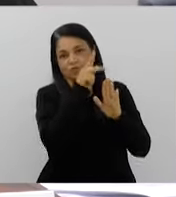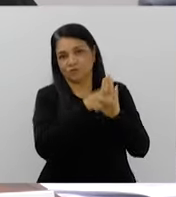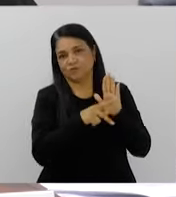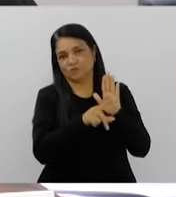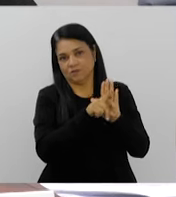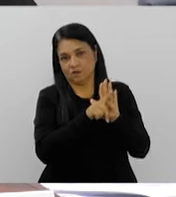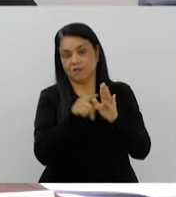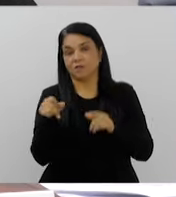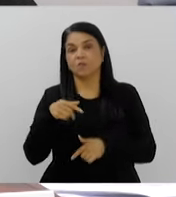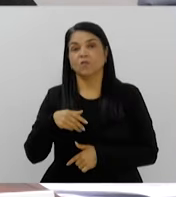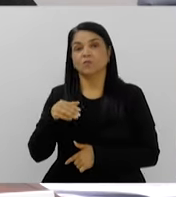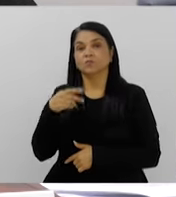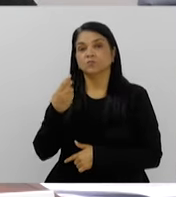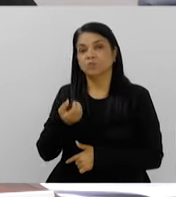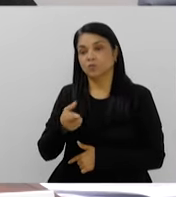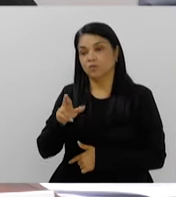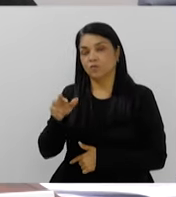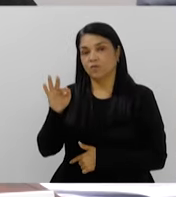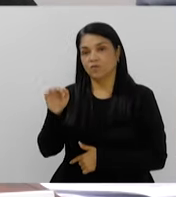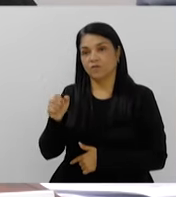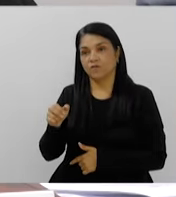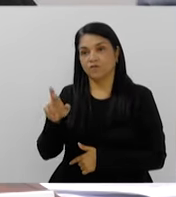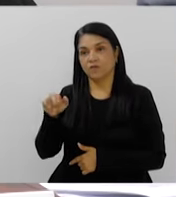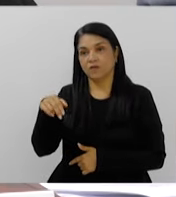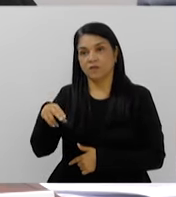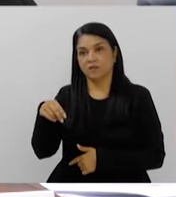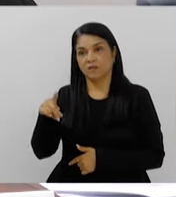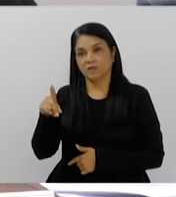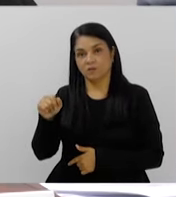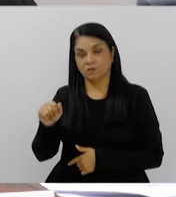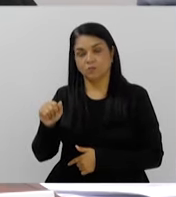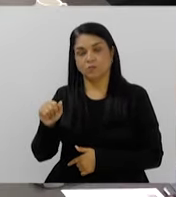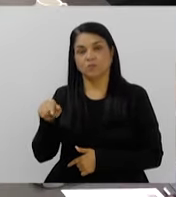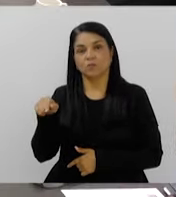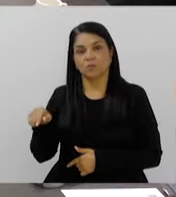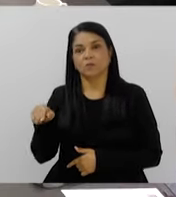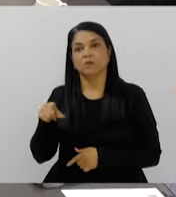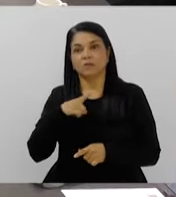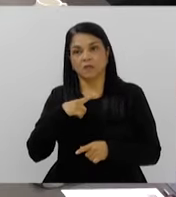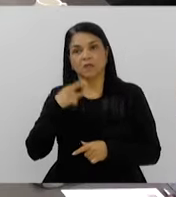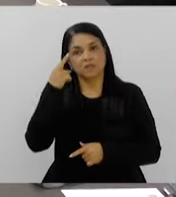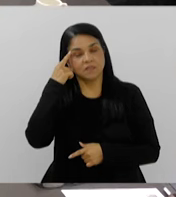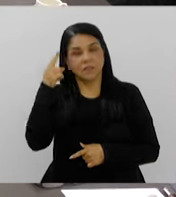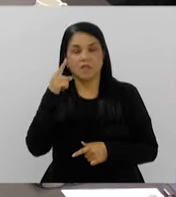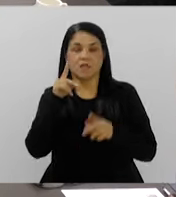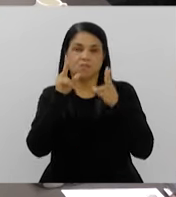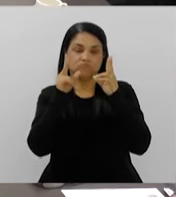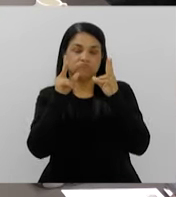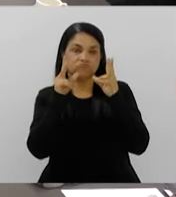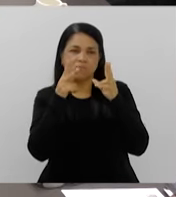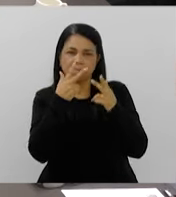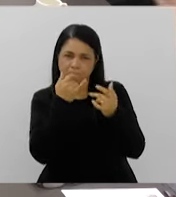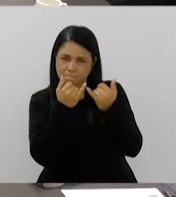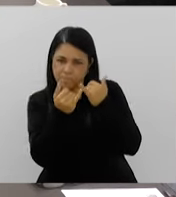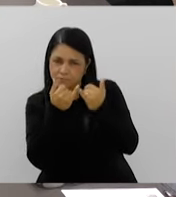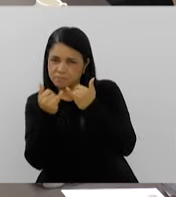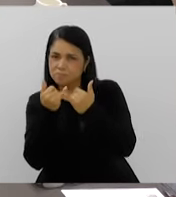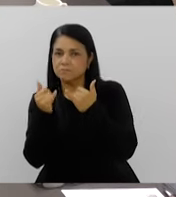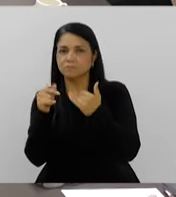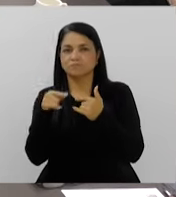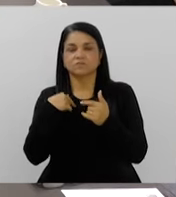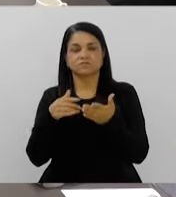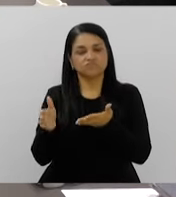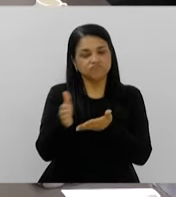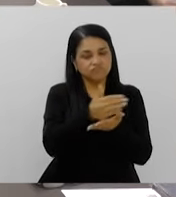doutor Fernando Amorim tinha uma ideia parecida em relação a isso. Tudo que altera 3.900. Exatamente. Vamos fazer um levantamento e resolver o